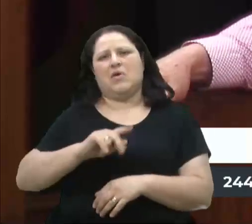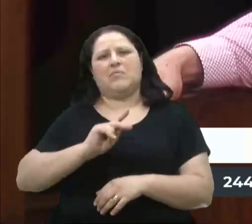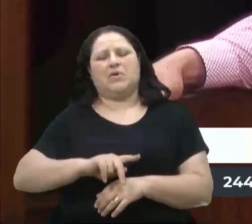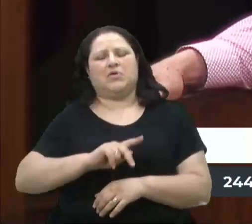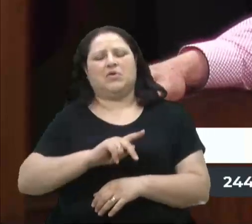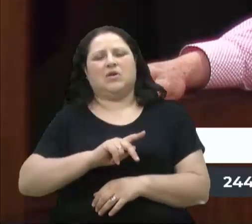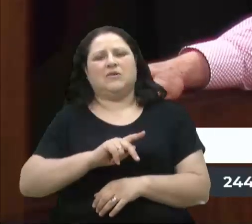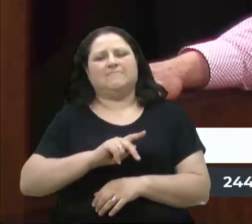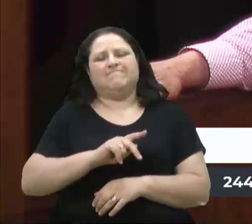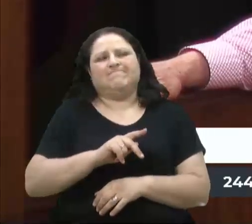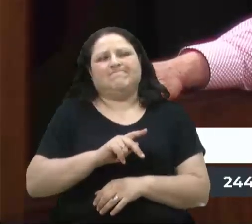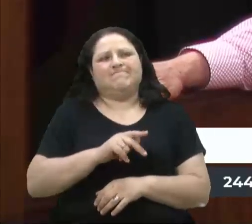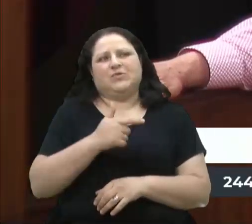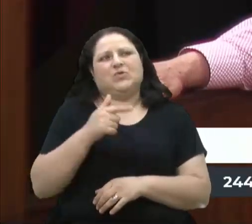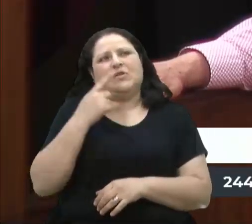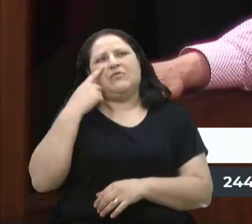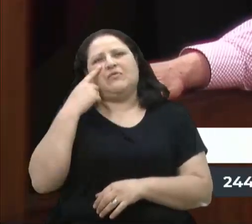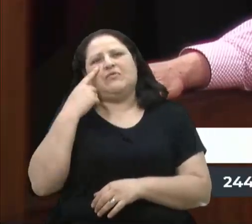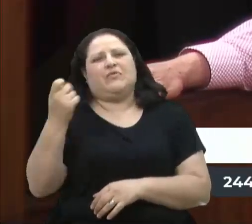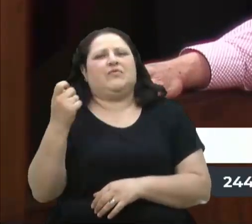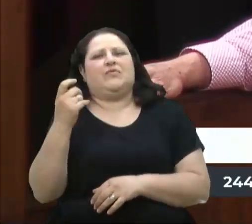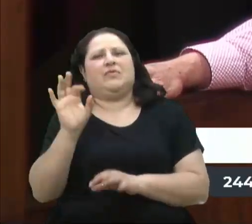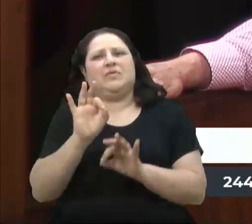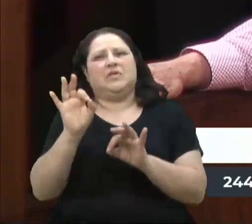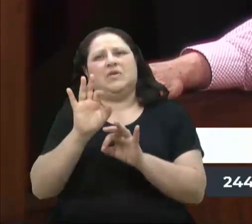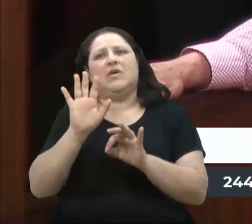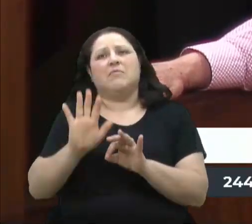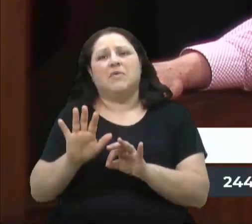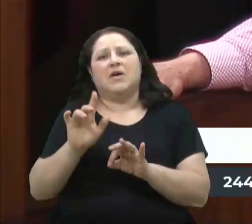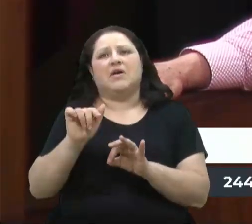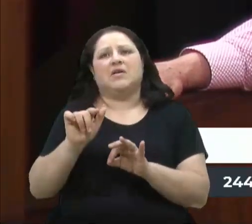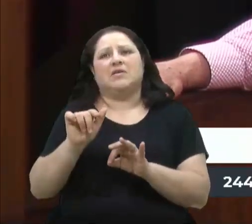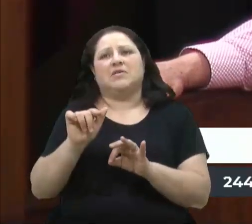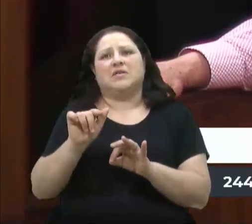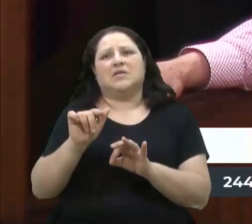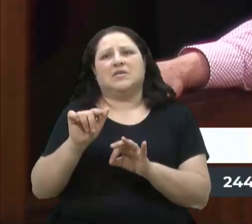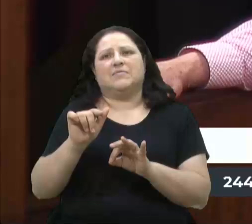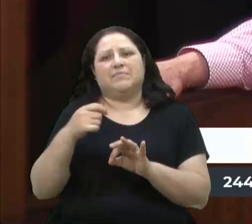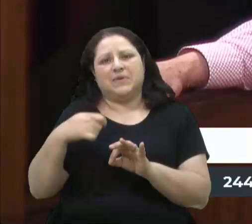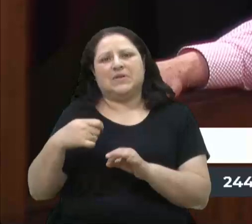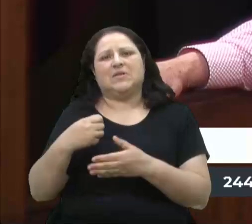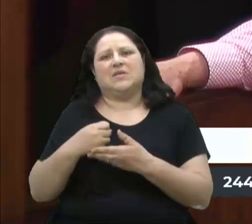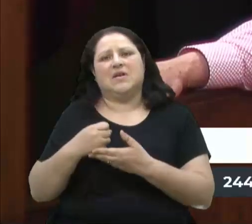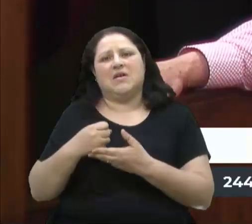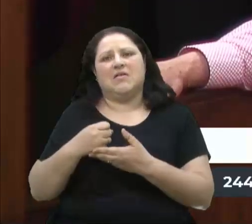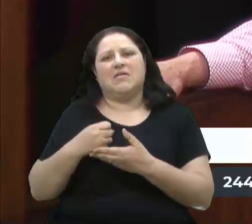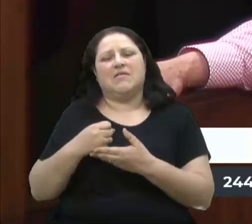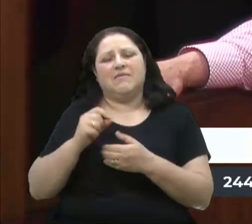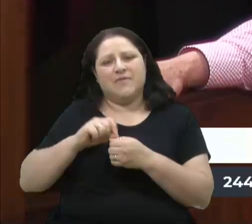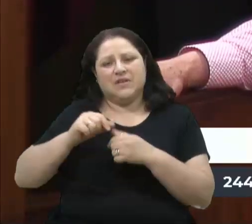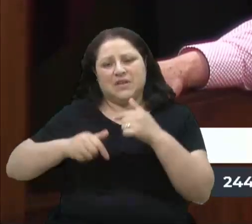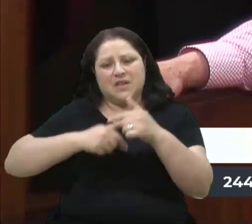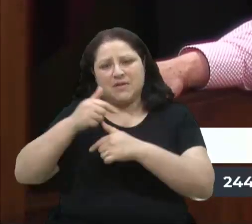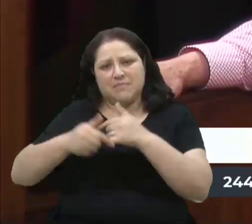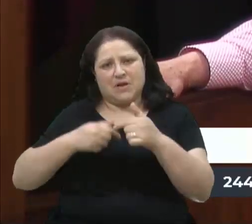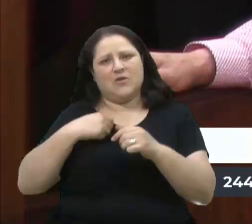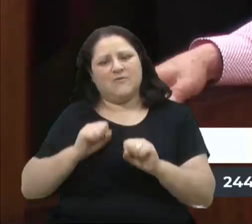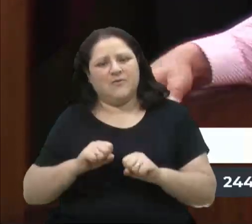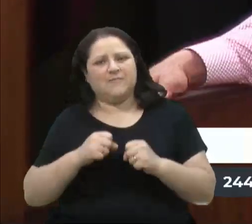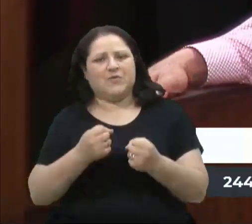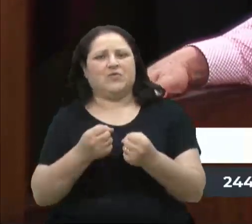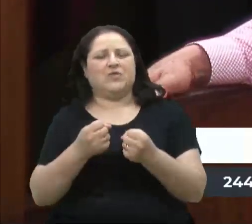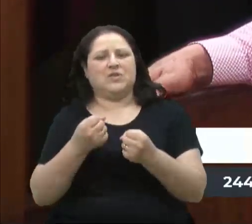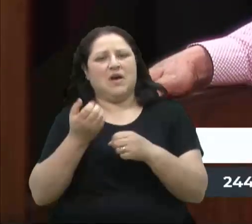na frente se tratar de uma rede numa área particular que não é. Então precisa fazer um trabalho, eu vou me empenhar muito forte para